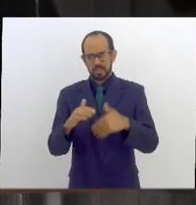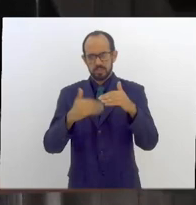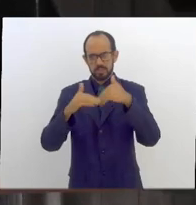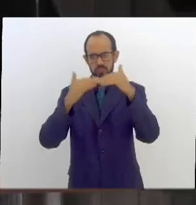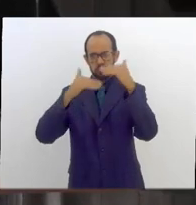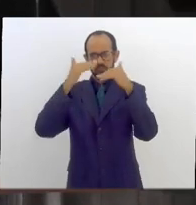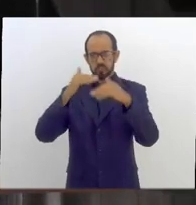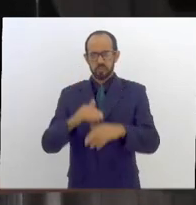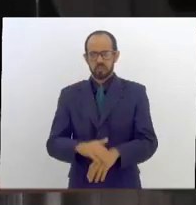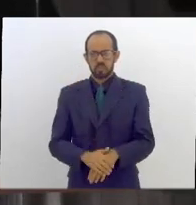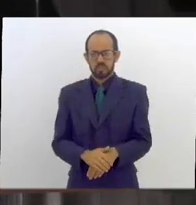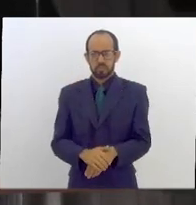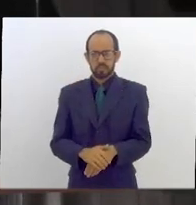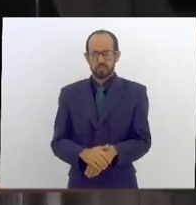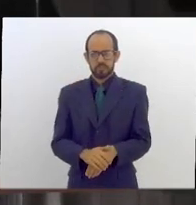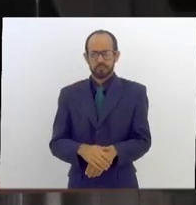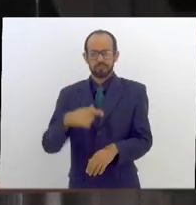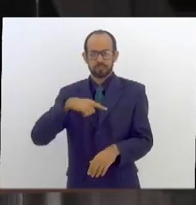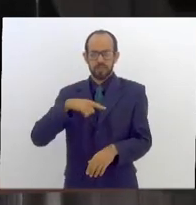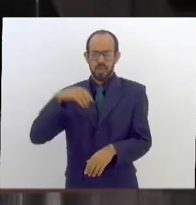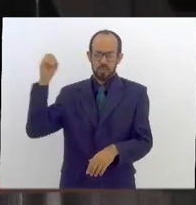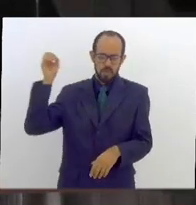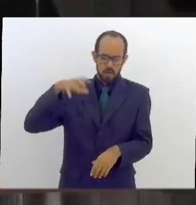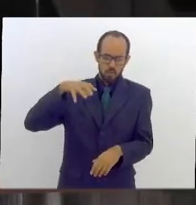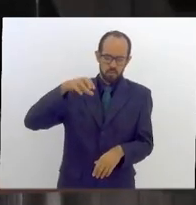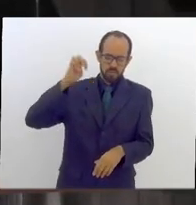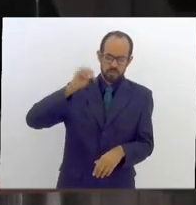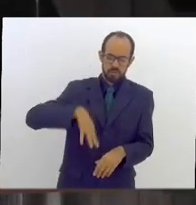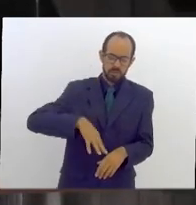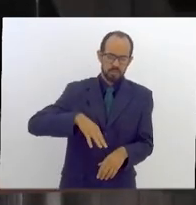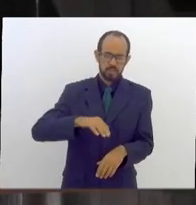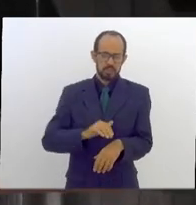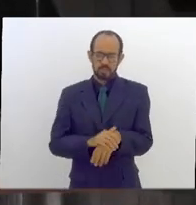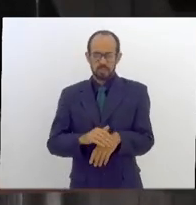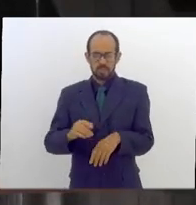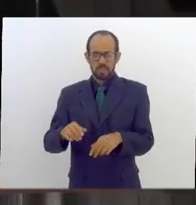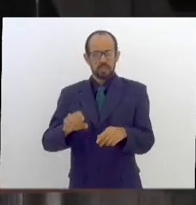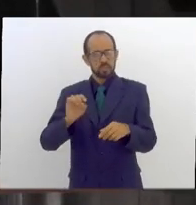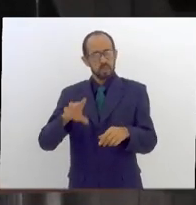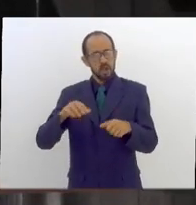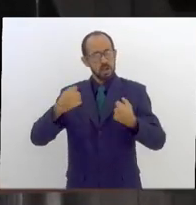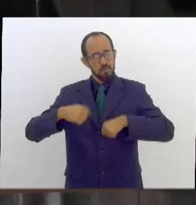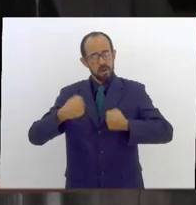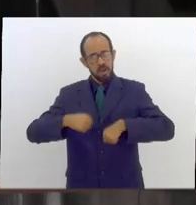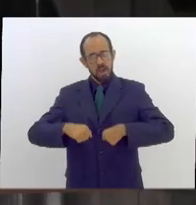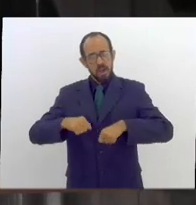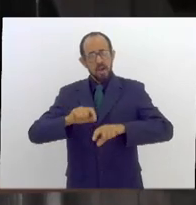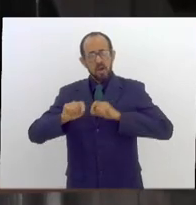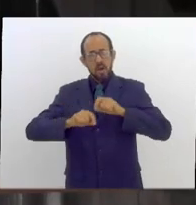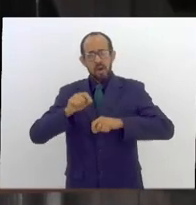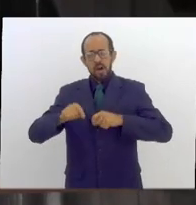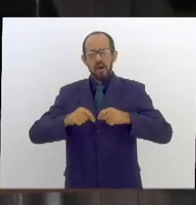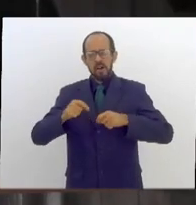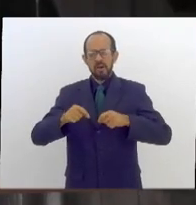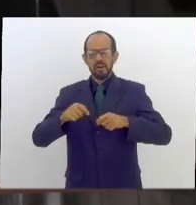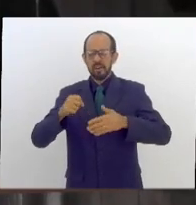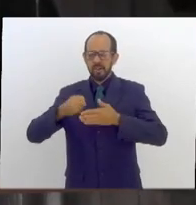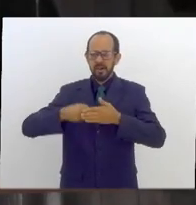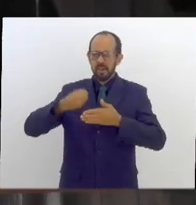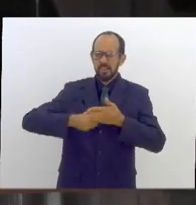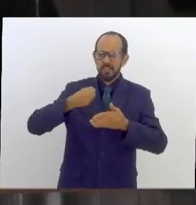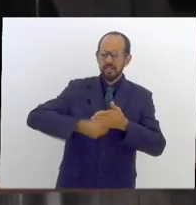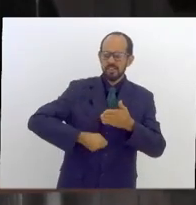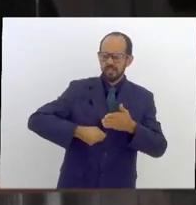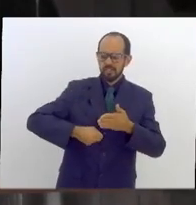desenvolvimento. Há uma luz, sim, no fim do túnel. Basta romper a carência de homens que